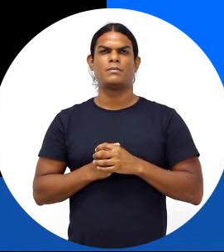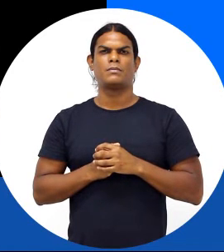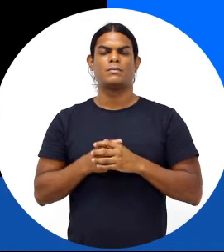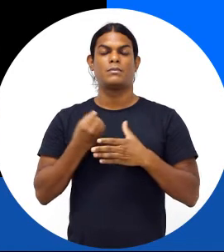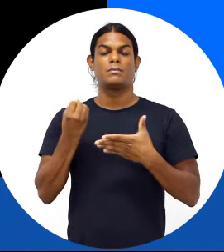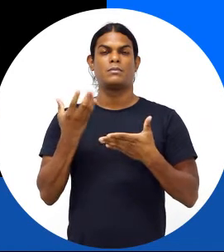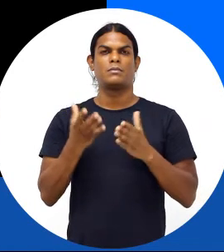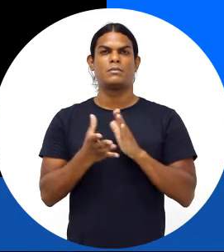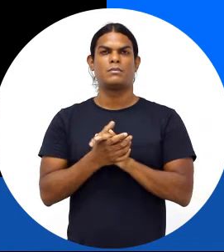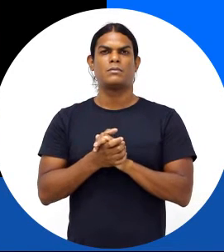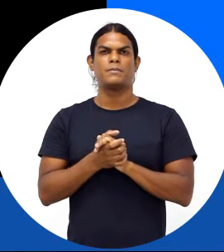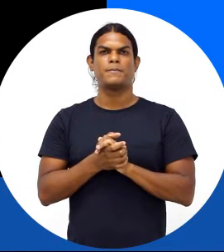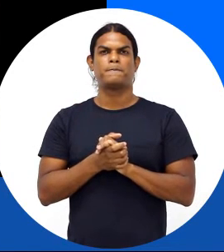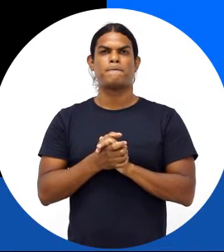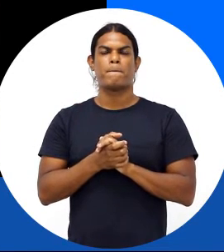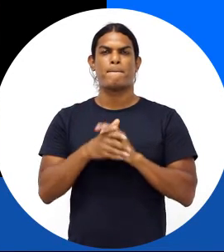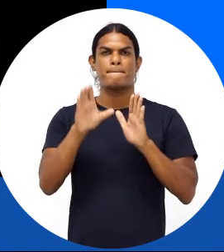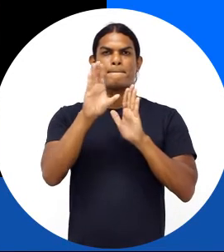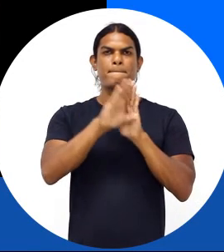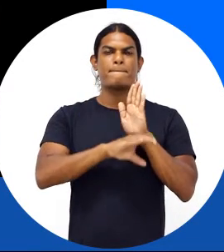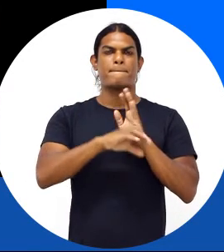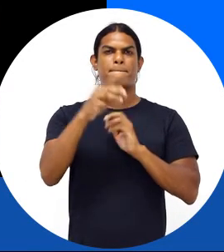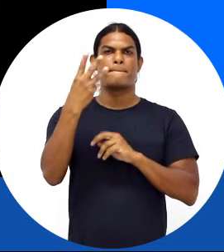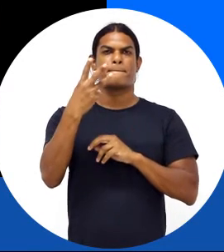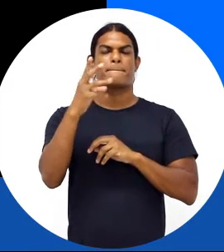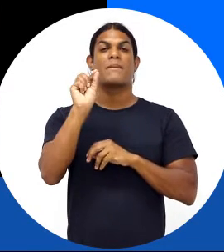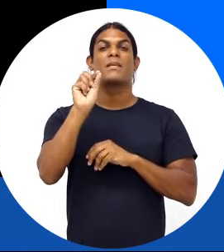Muito bem. De volta ao capítulo 3. Alguém já leu?